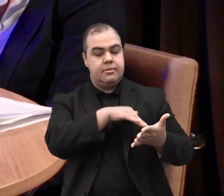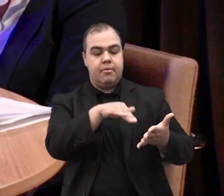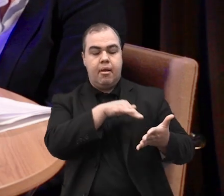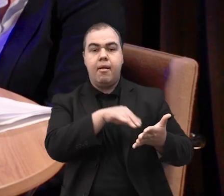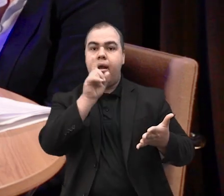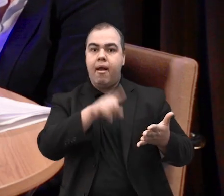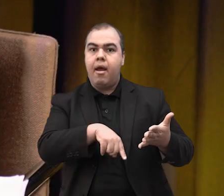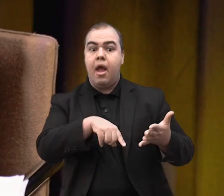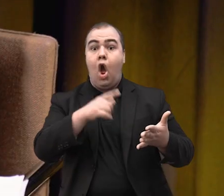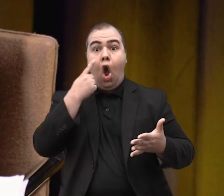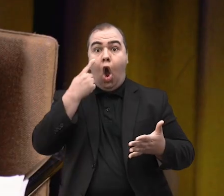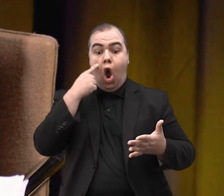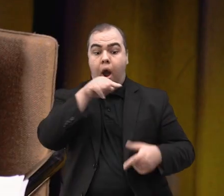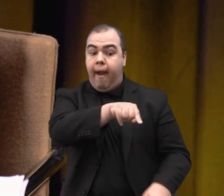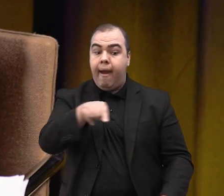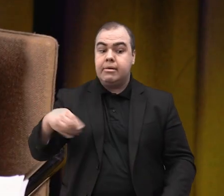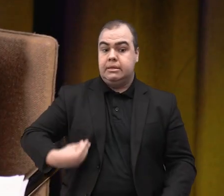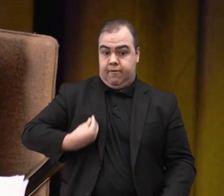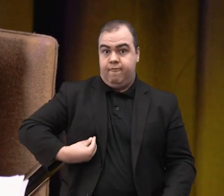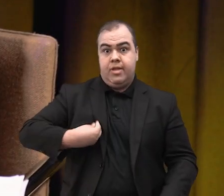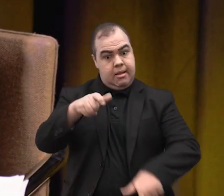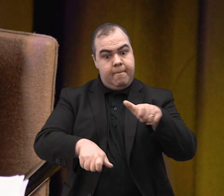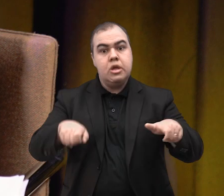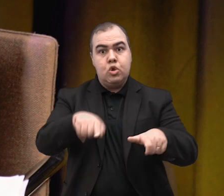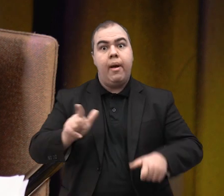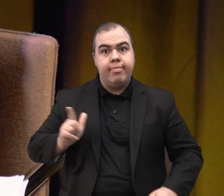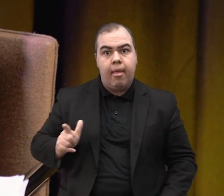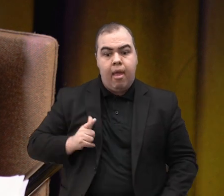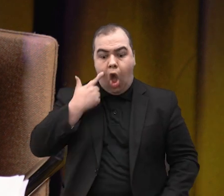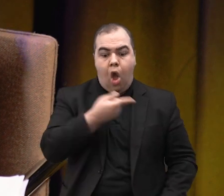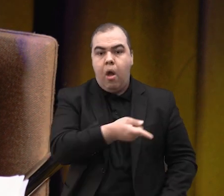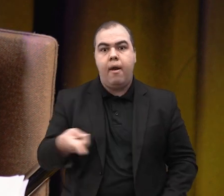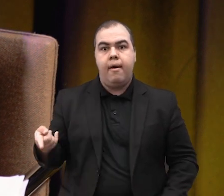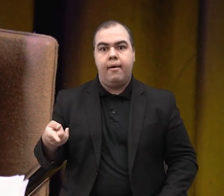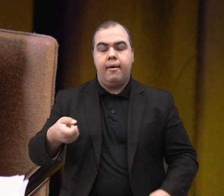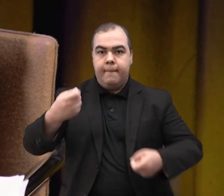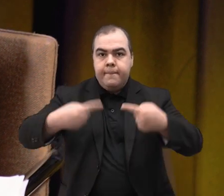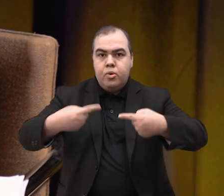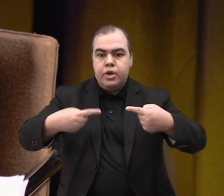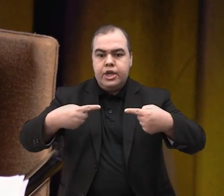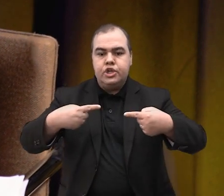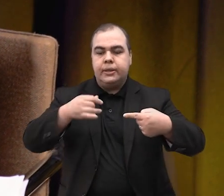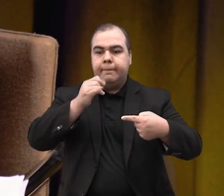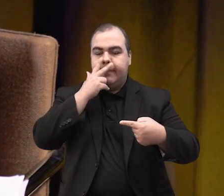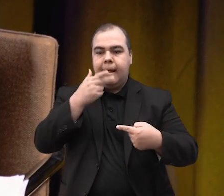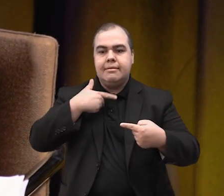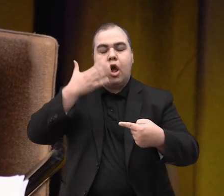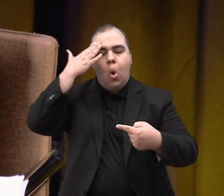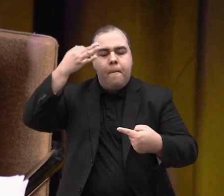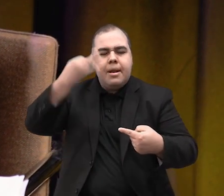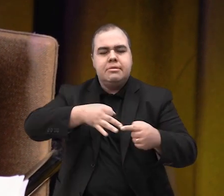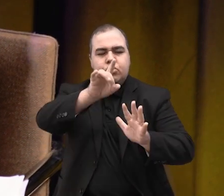para existência dessas pessoas né Como você mesmo disse né não pode ser desvinculada dessa